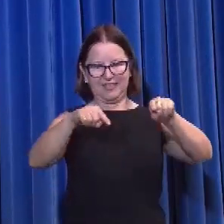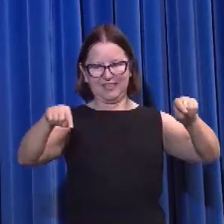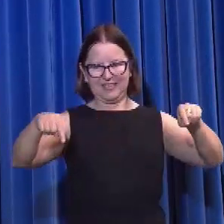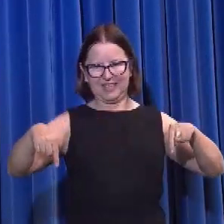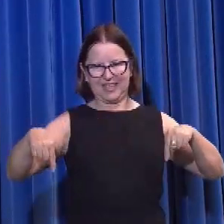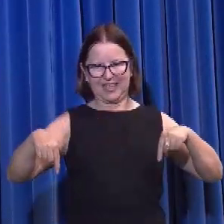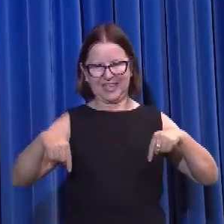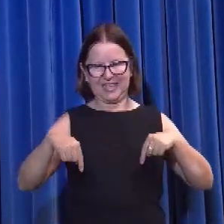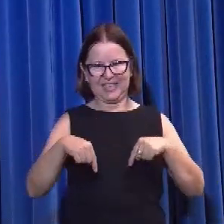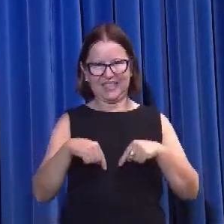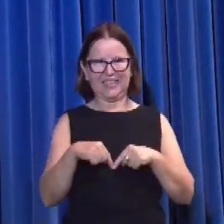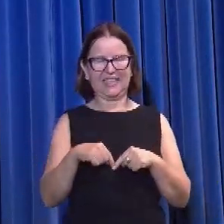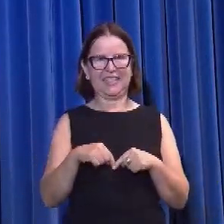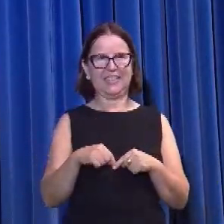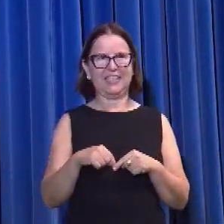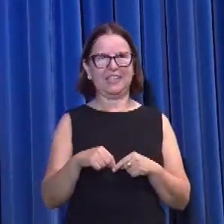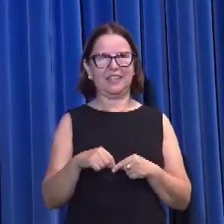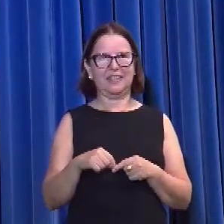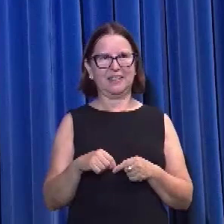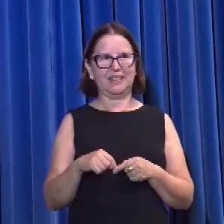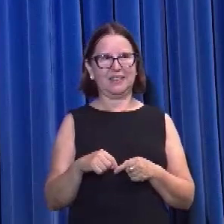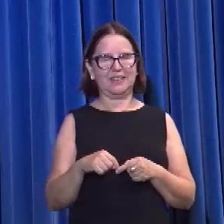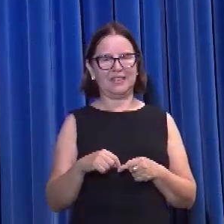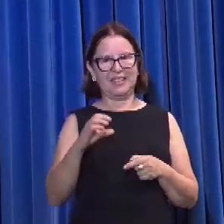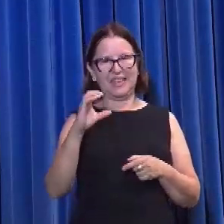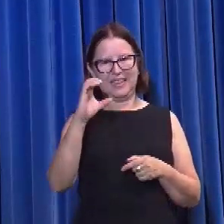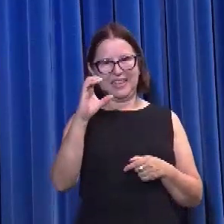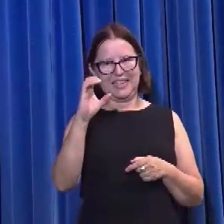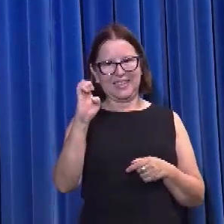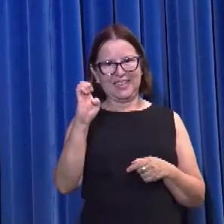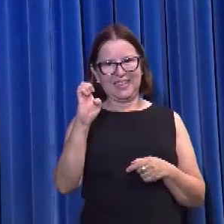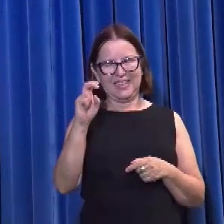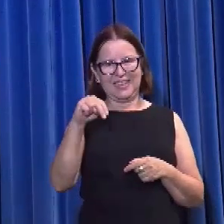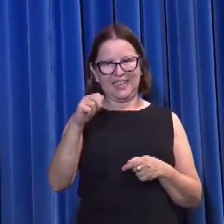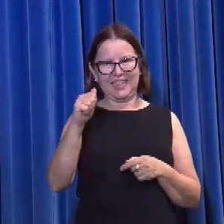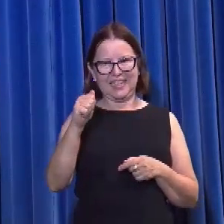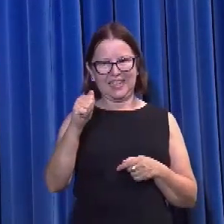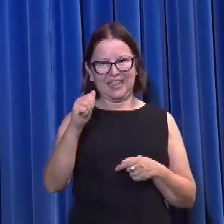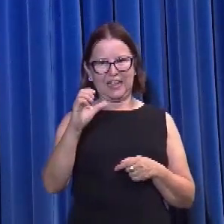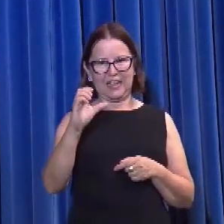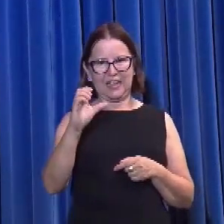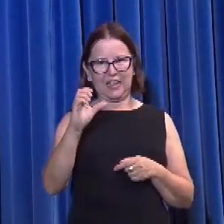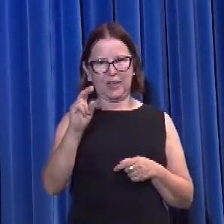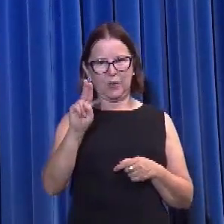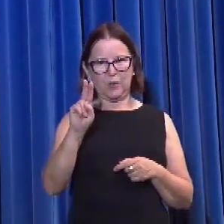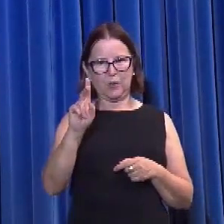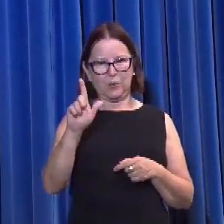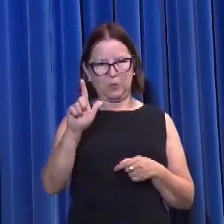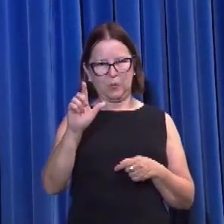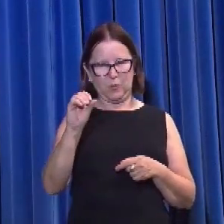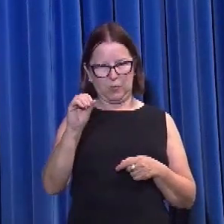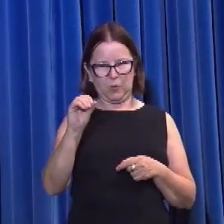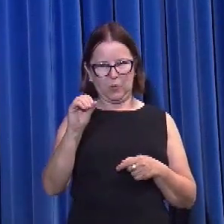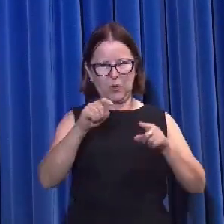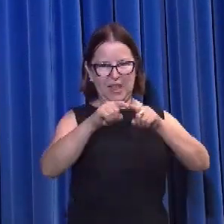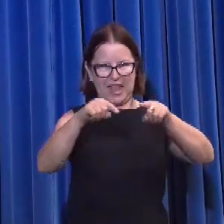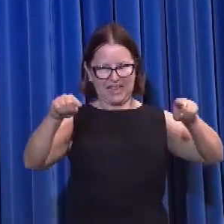como é que chama lá? Upper Room, no cenáculo. Ele estava no